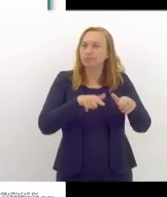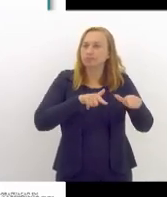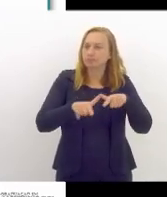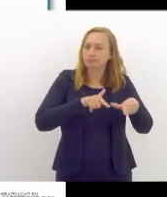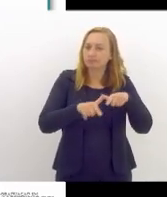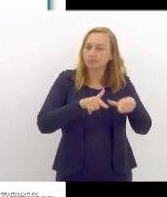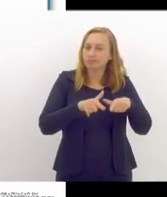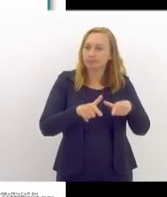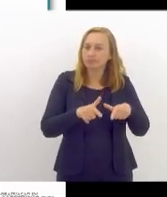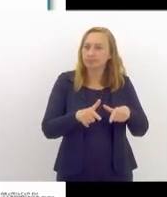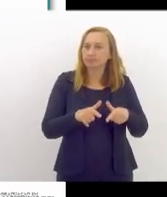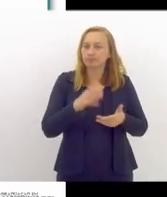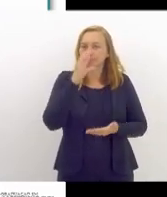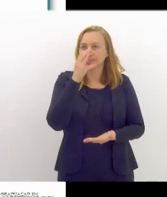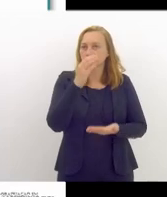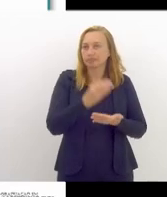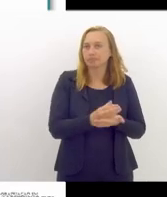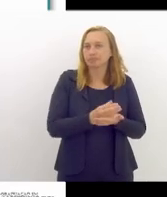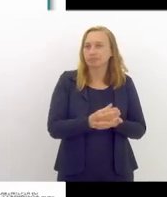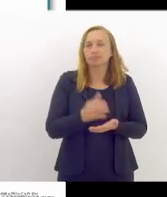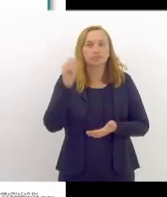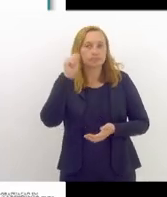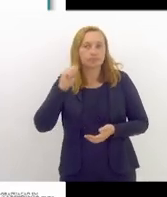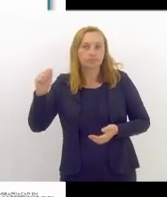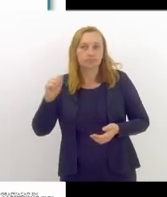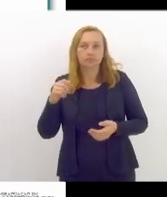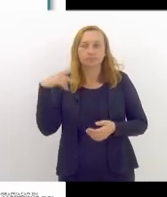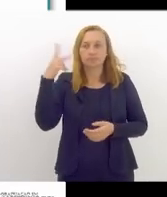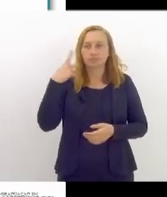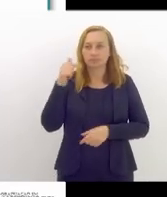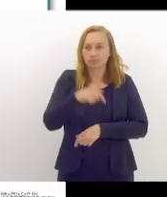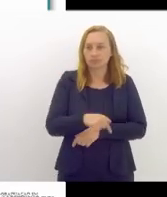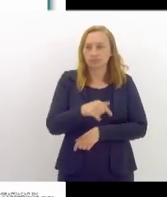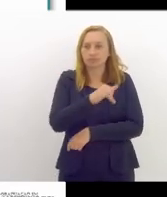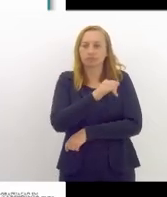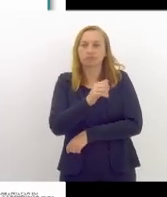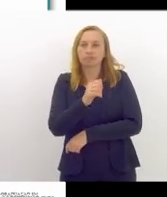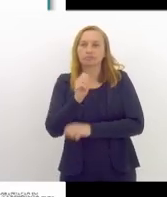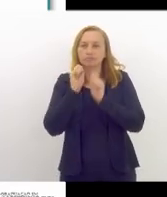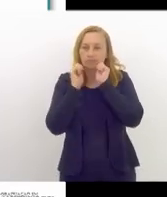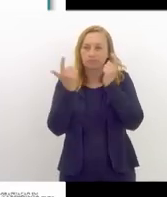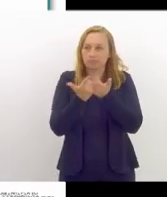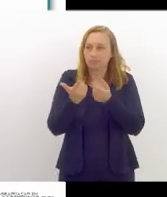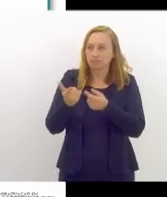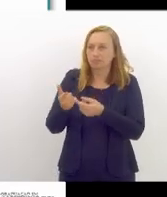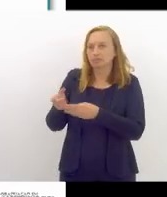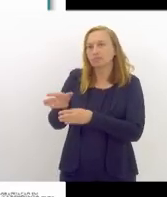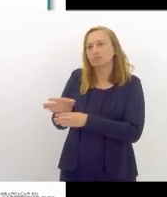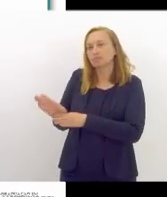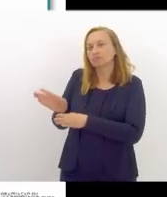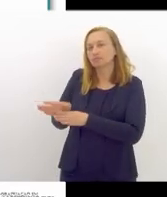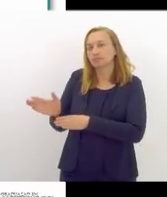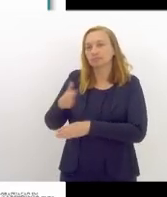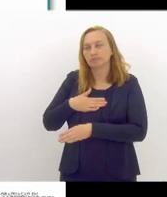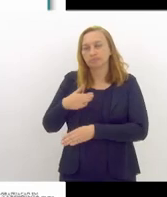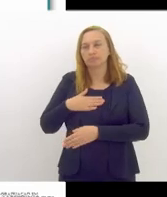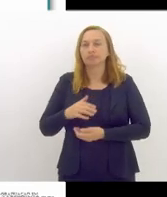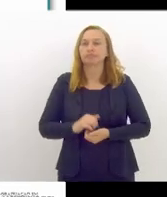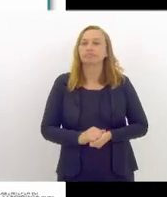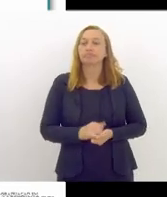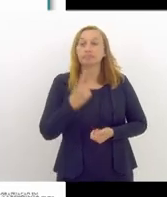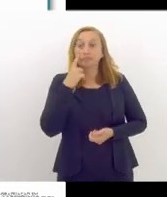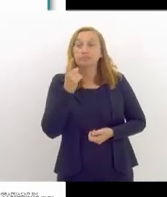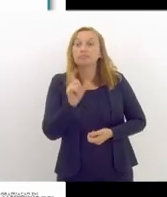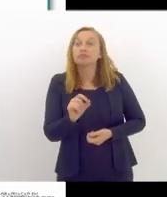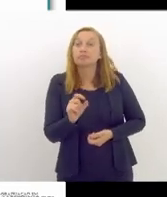a dissertação de uma assessora parlamentar aqui da alerj né orientada por mim pela professora Maria Viviana nós vemos